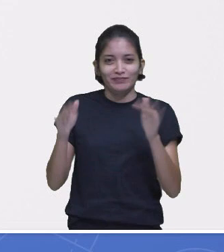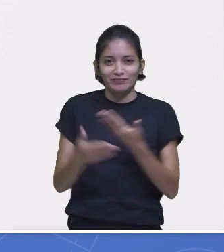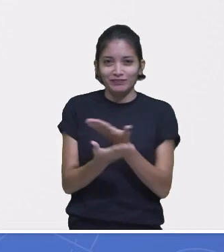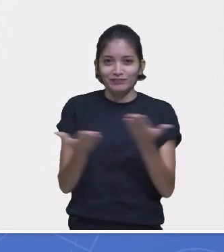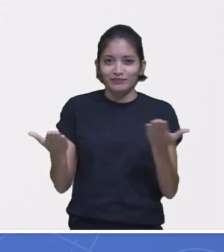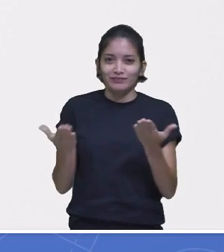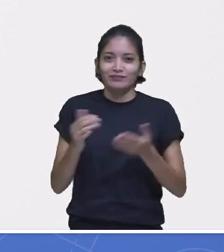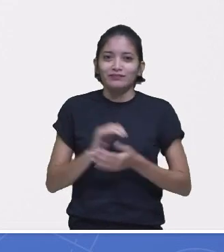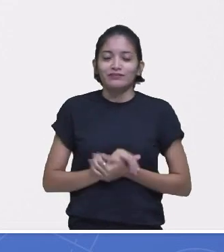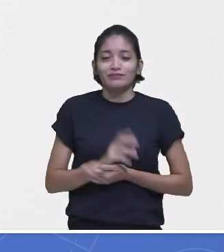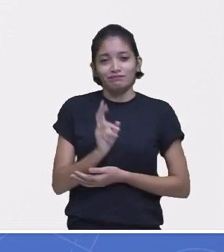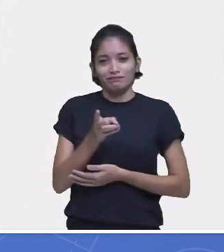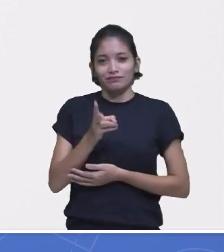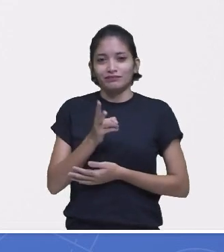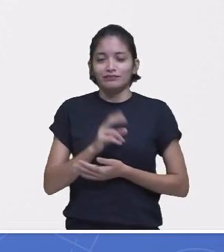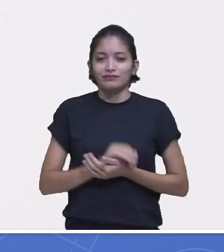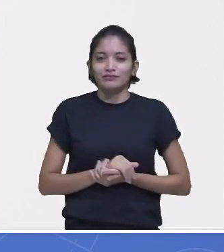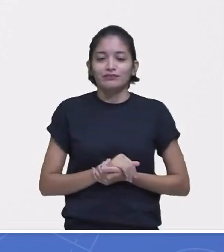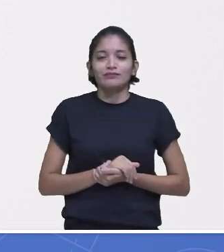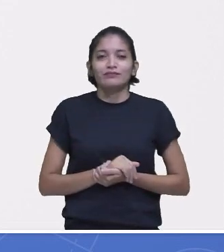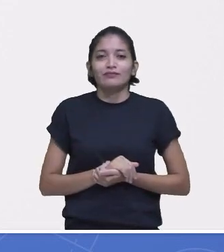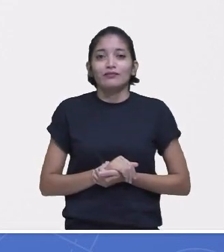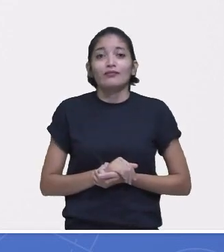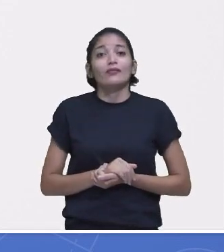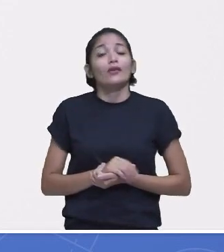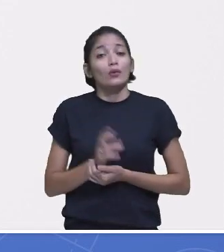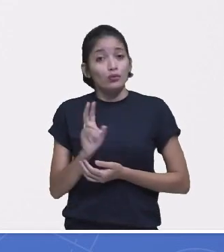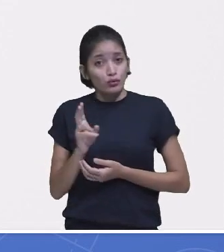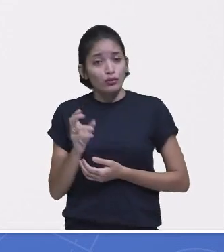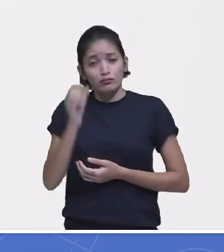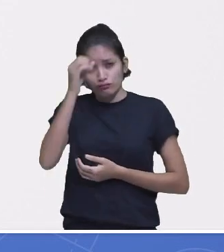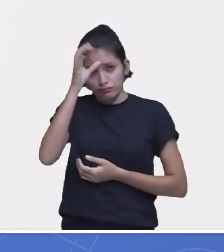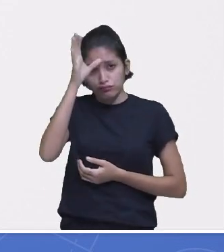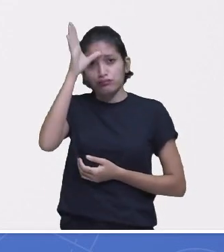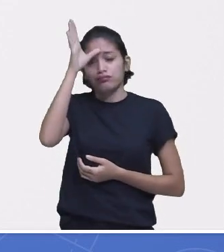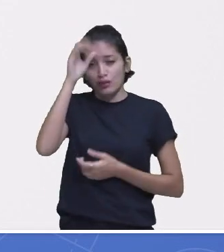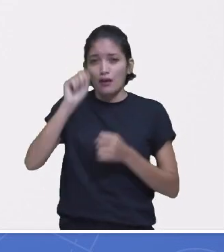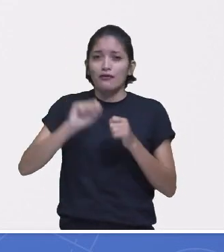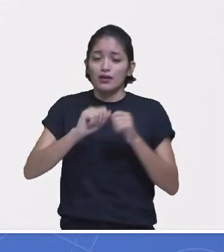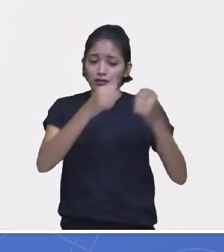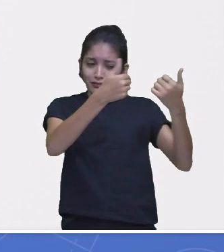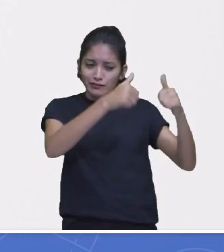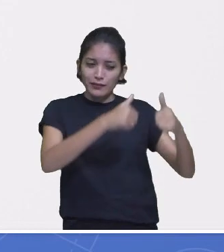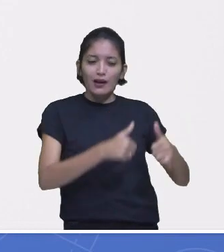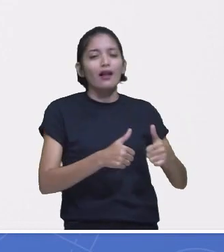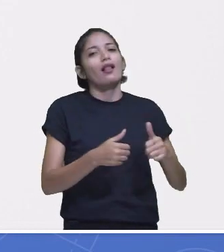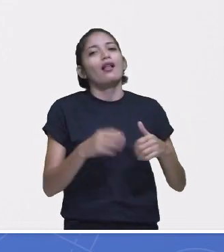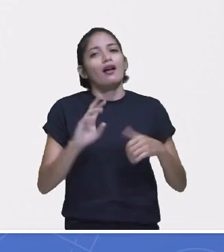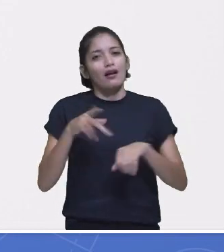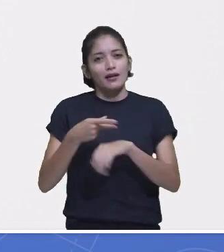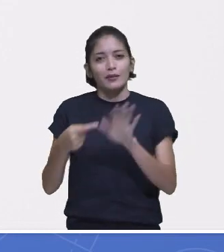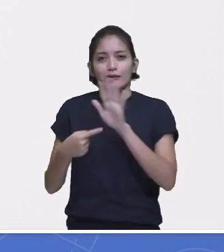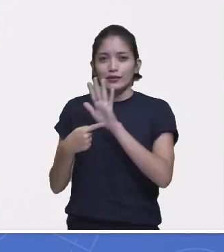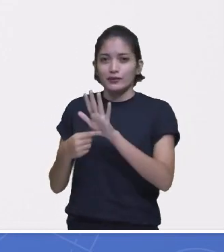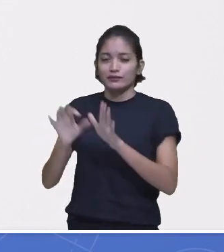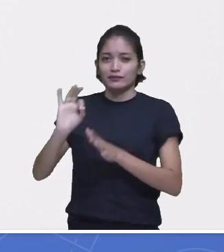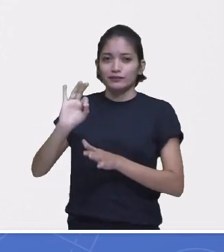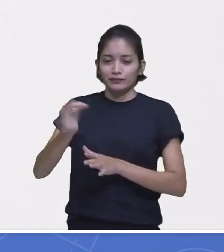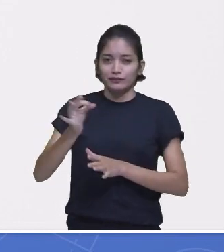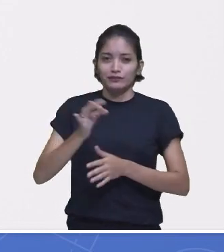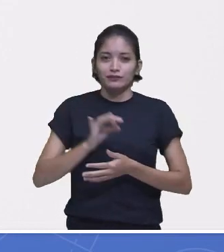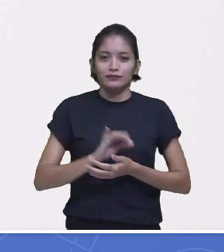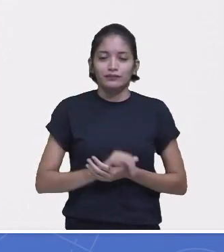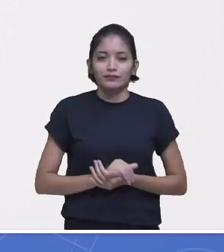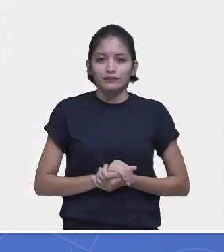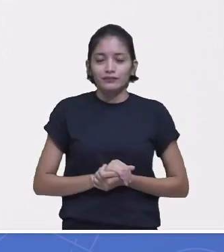É assim mesmo, ok? É mantendo o conhecimento, é estudando, é fazendo uma boa análise que você apresenta um resultado positivo.